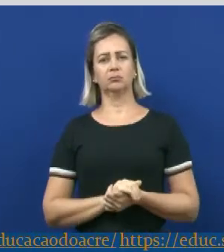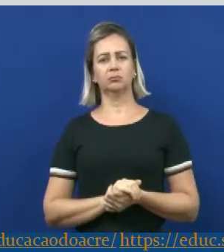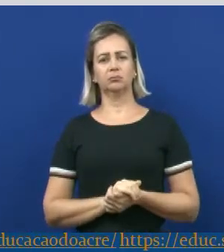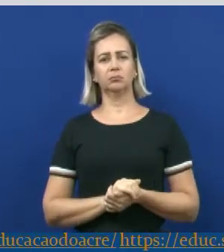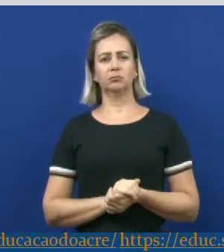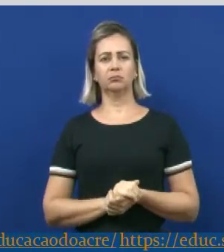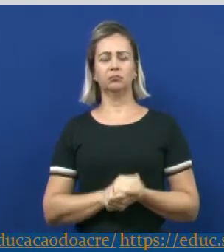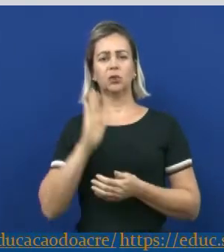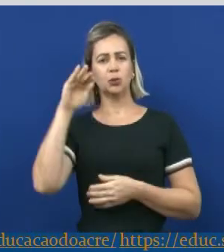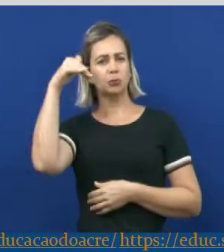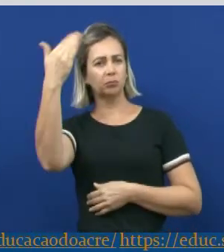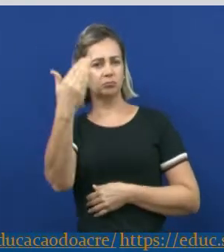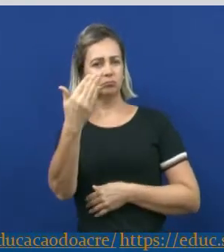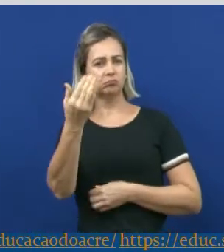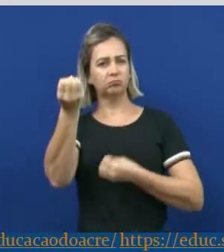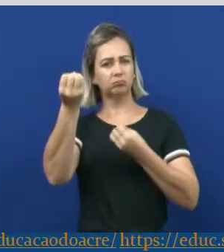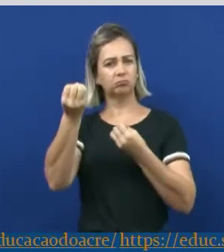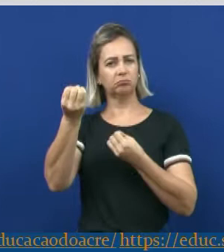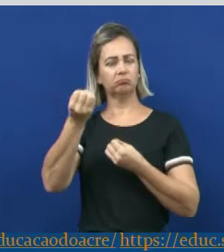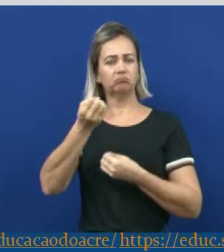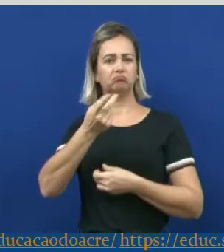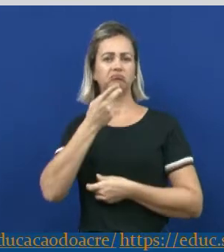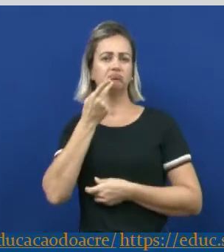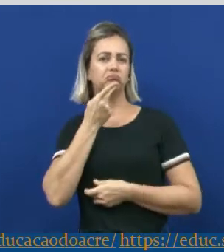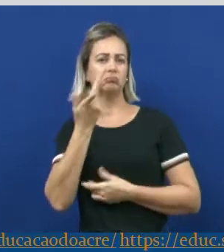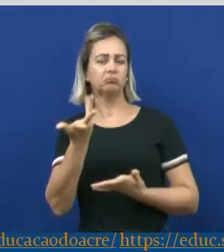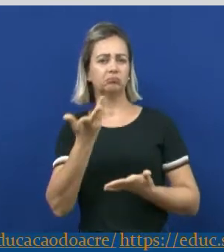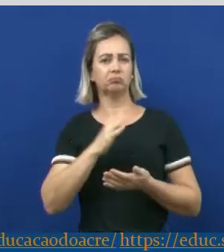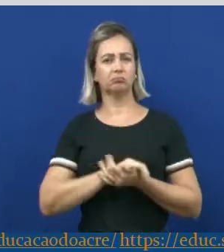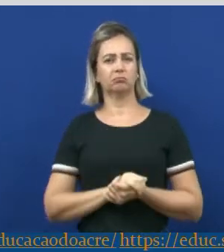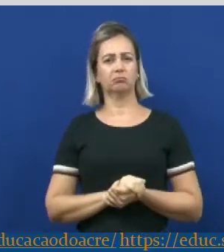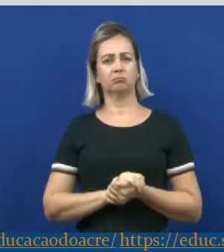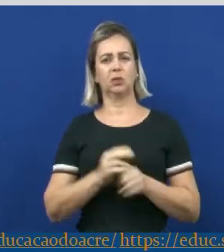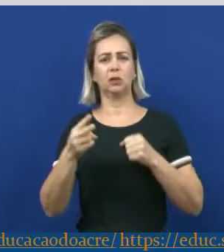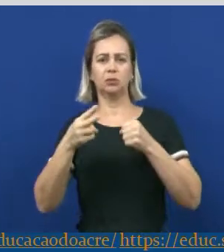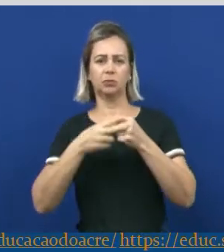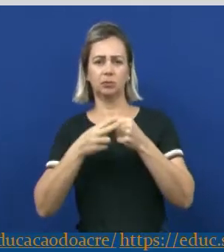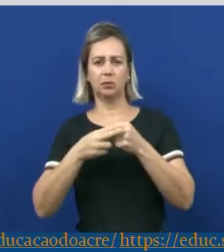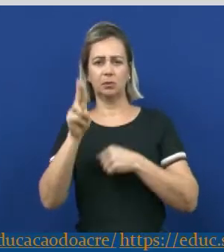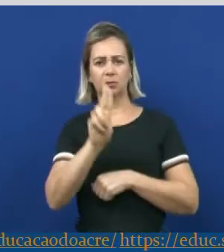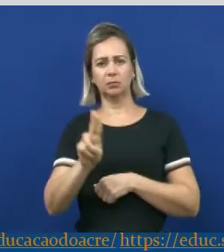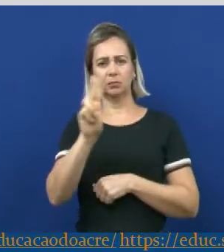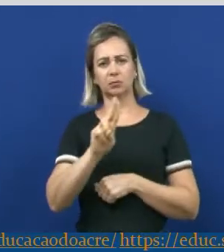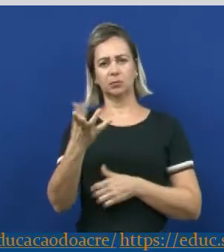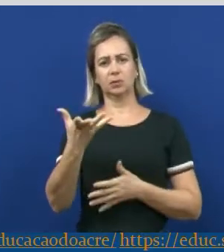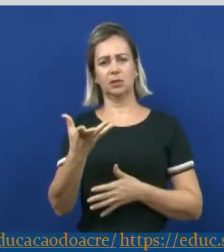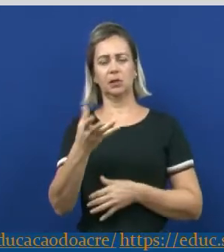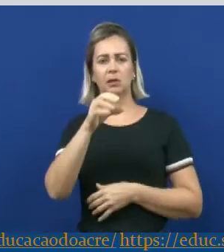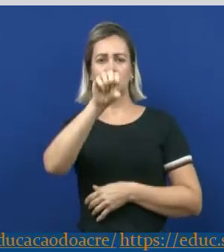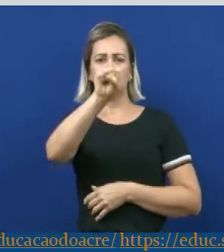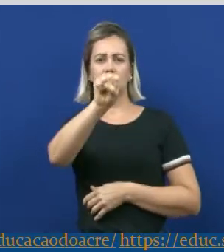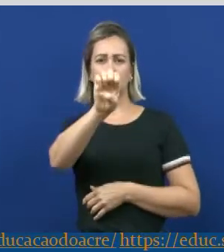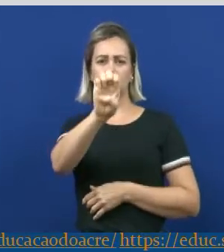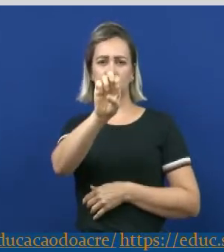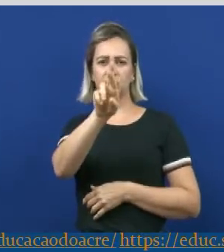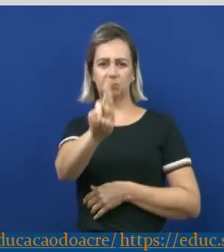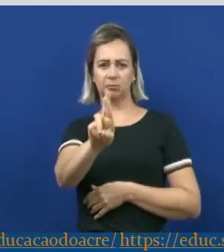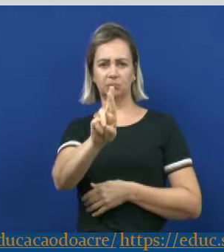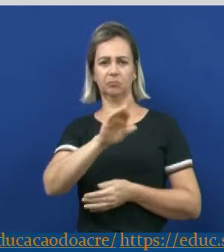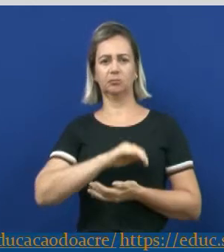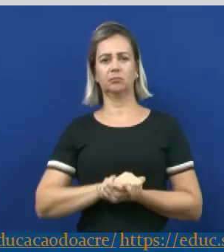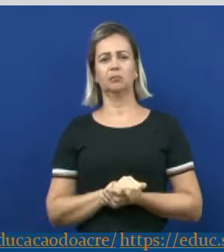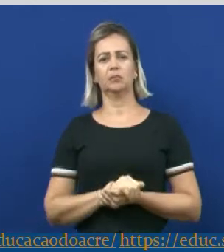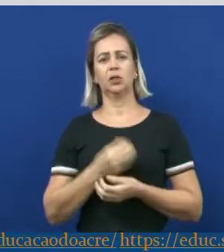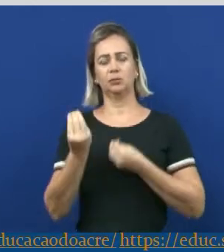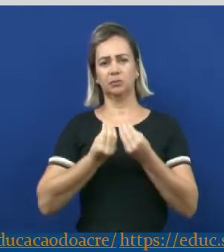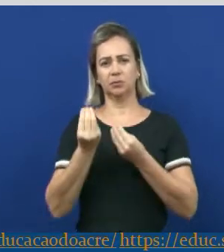né? Quando vamos falar sobre o físico, geralmente a gente utiliza o verbo ser, certo? O verbo ser. E aí a gente conjuga ele